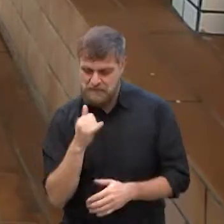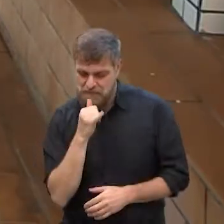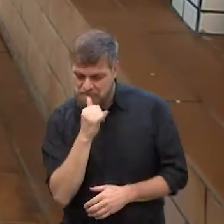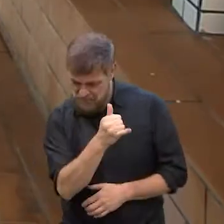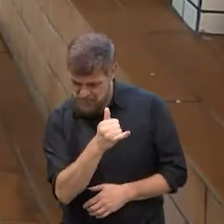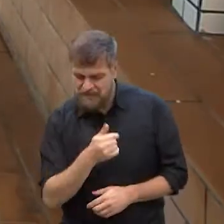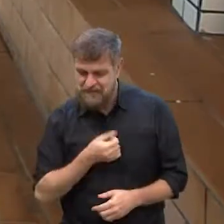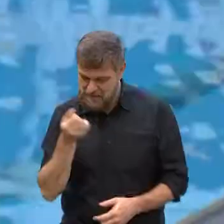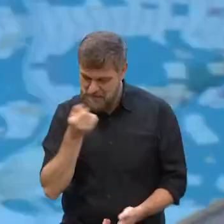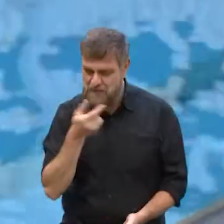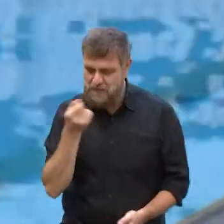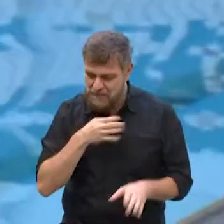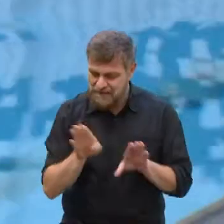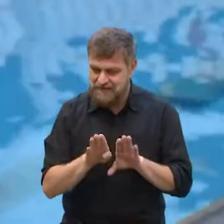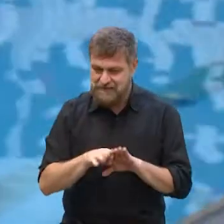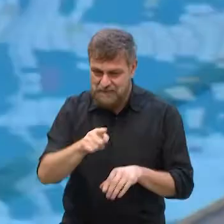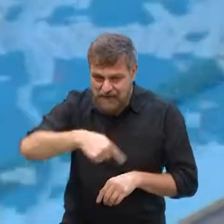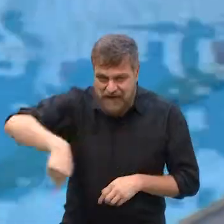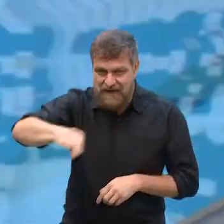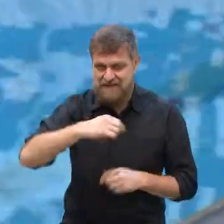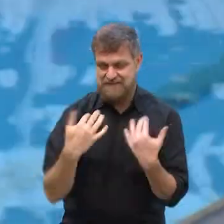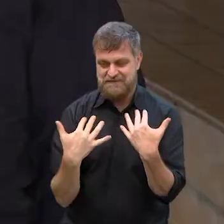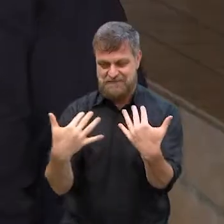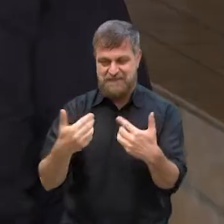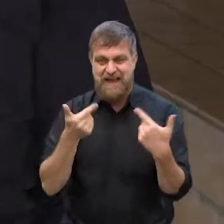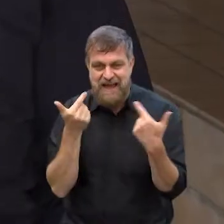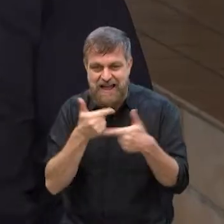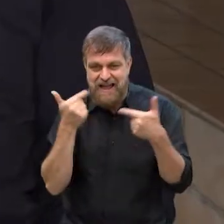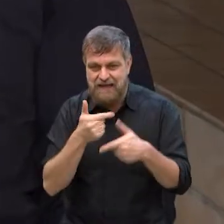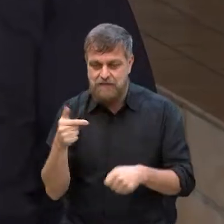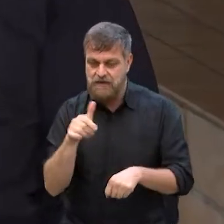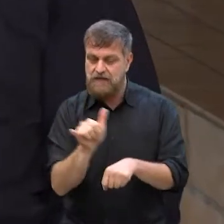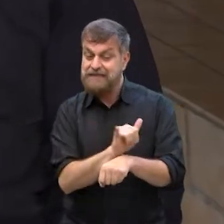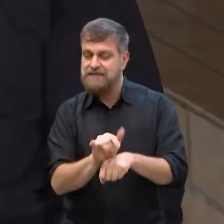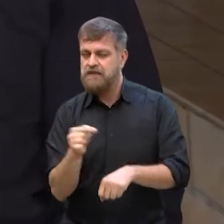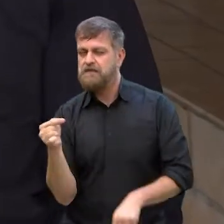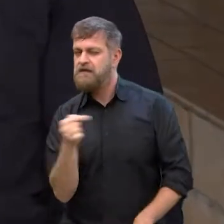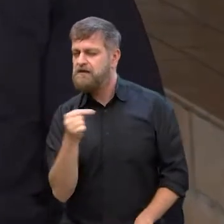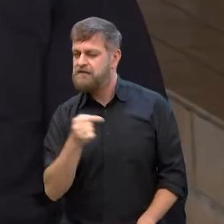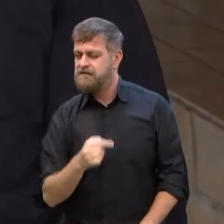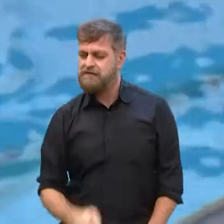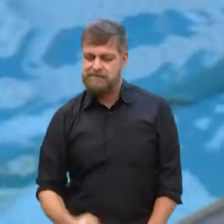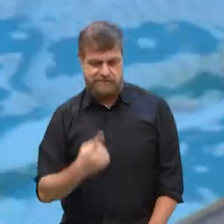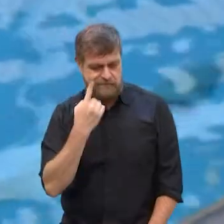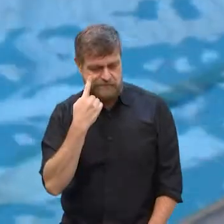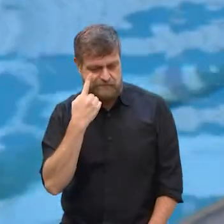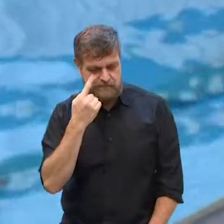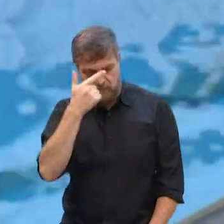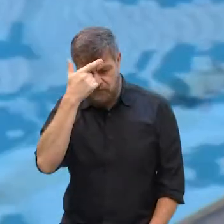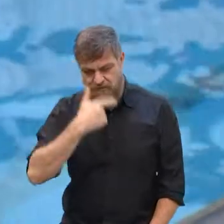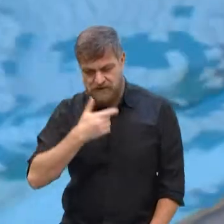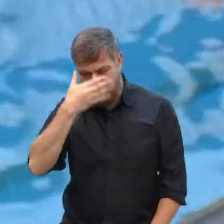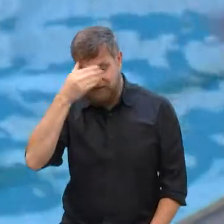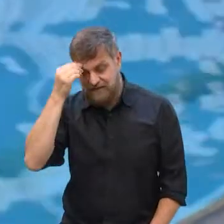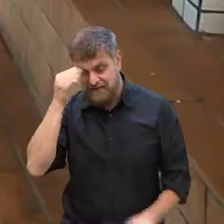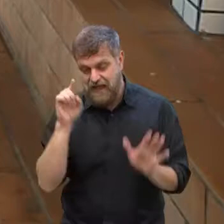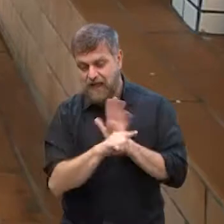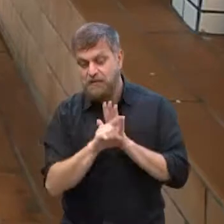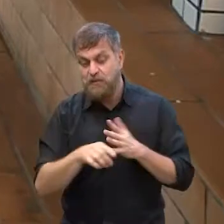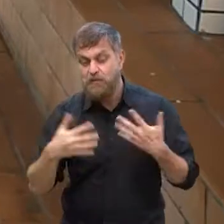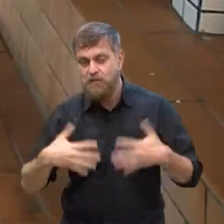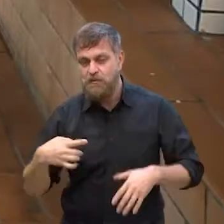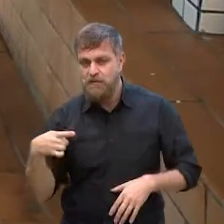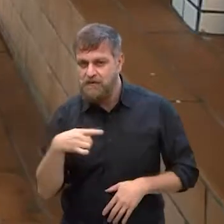contar durante o programa também, para você aí de casa dar risada. Mas acho que foi uma tática dele, para eu esquecer aquela pergunta polêmica. Então